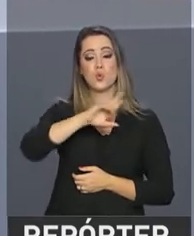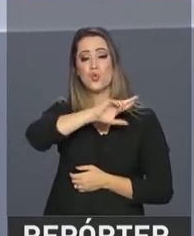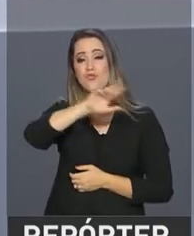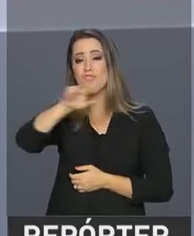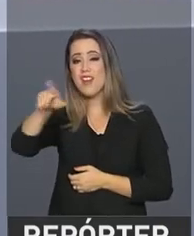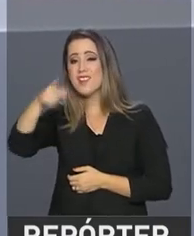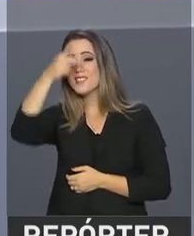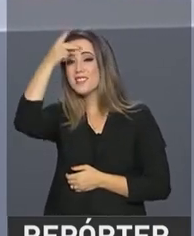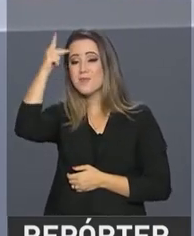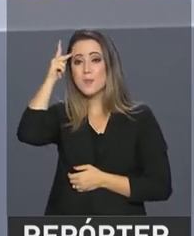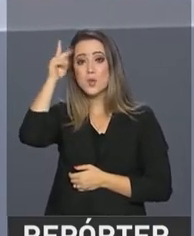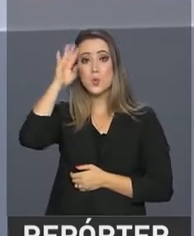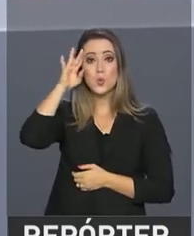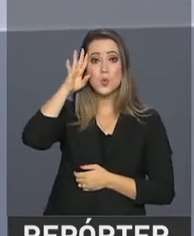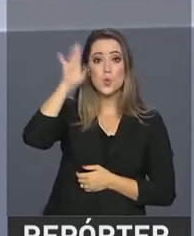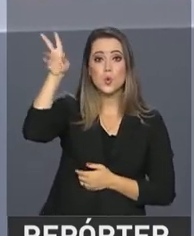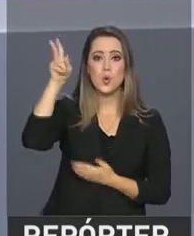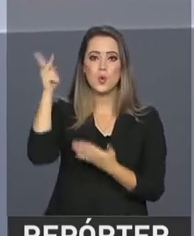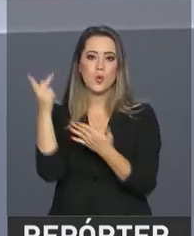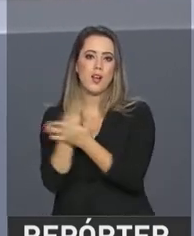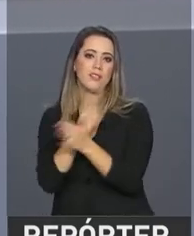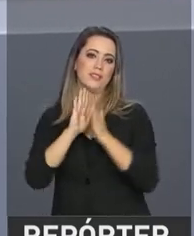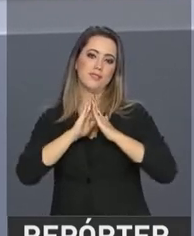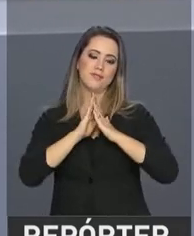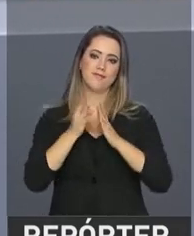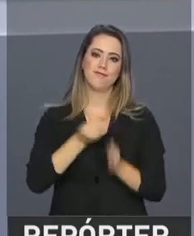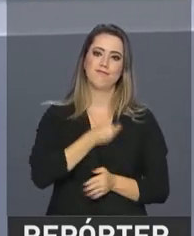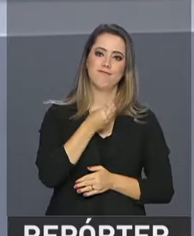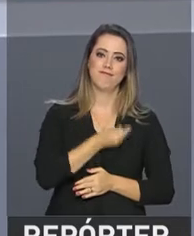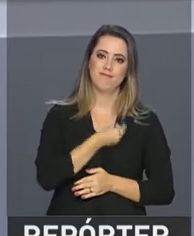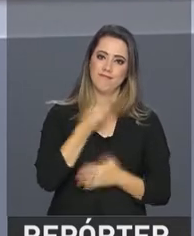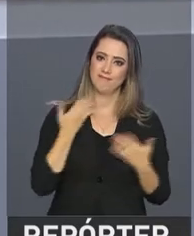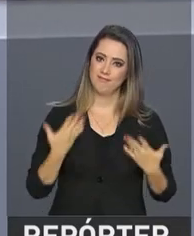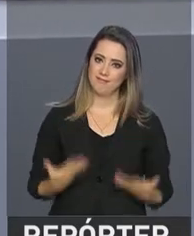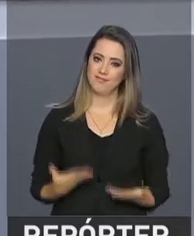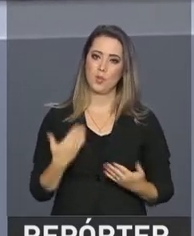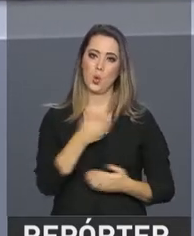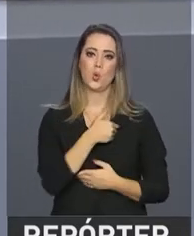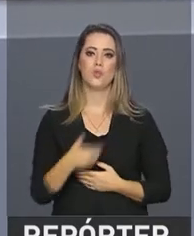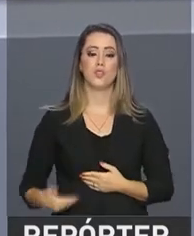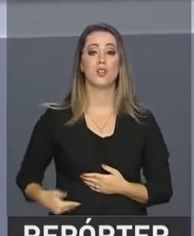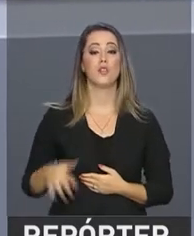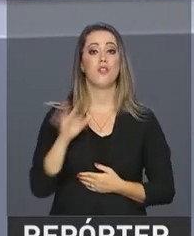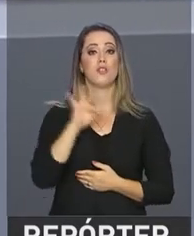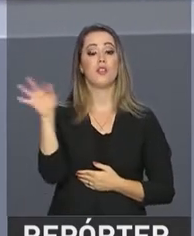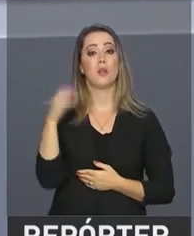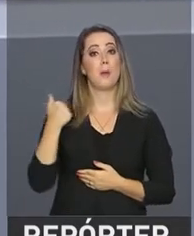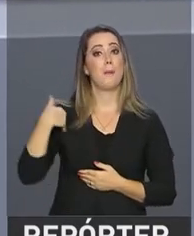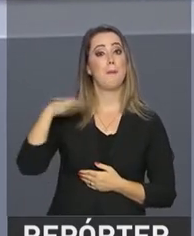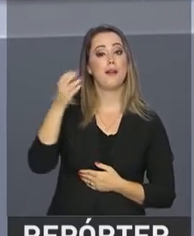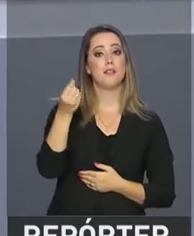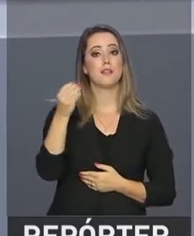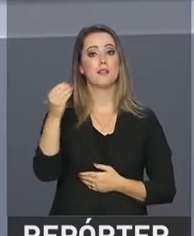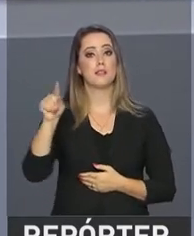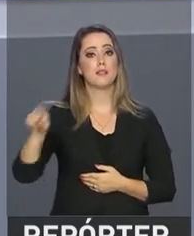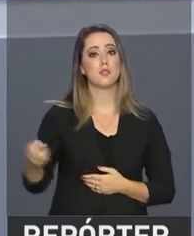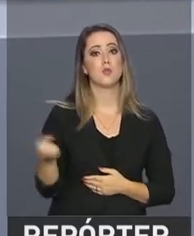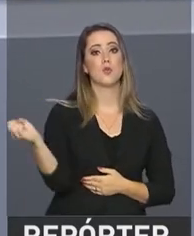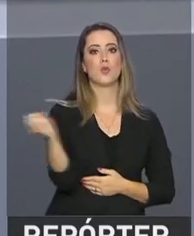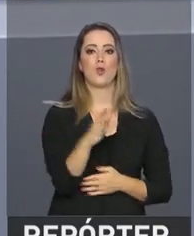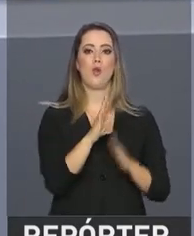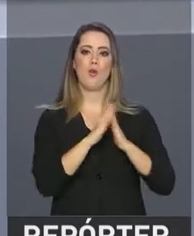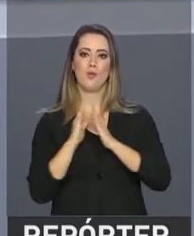própria com a entrega das unidades do minha casa minha vida o governo federal anunciou a contratação de mais de 600 mil novas casas